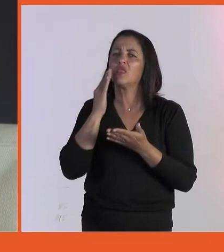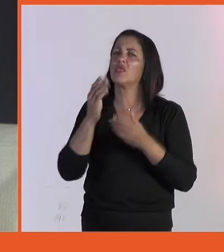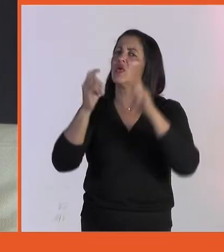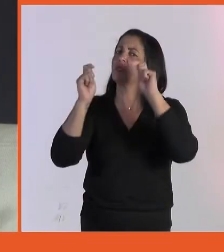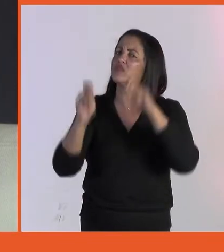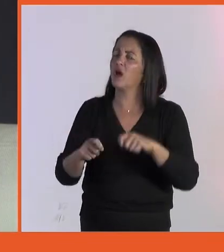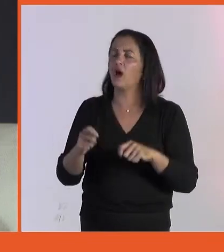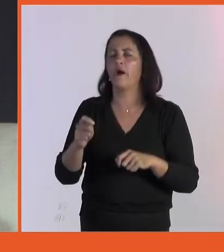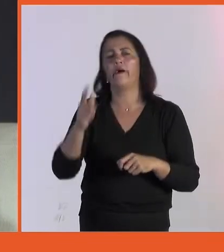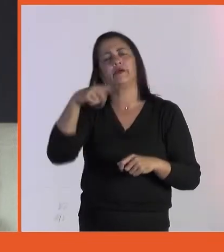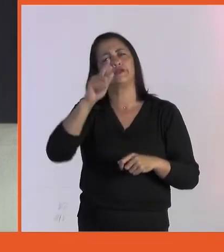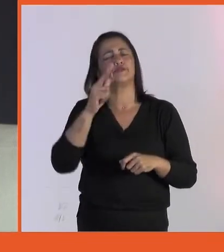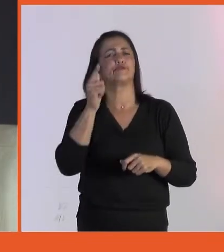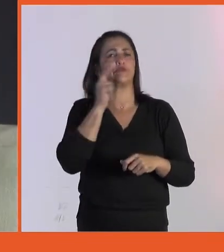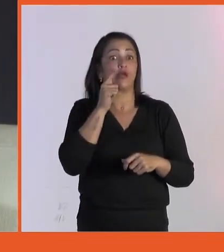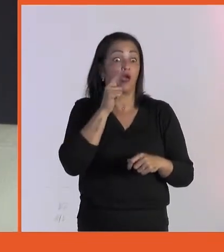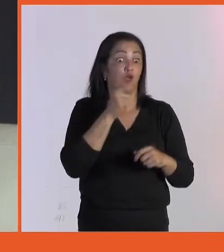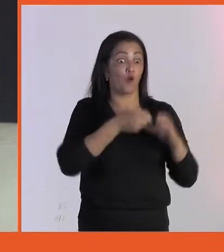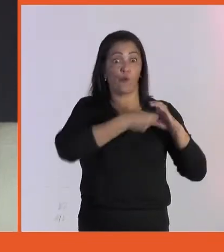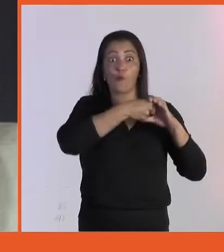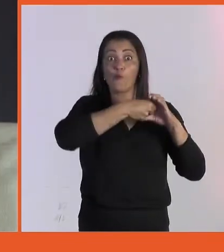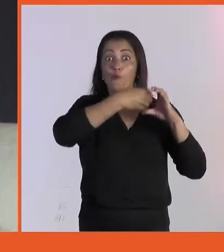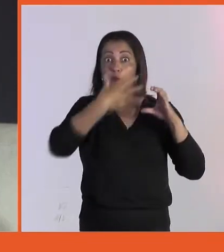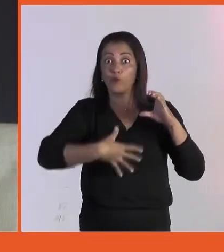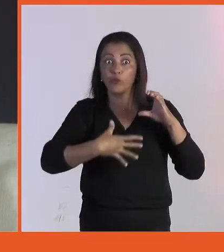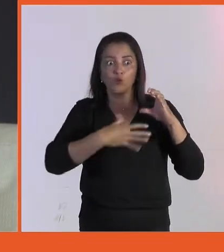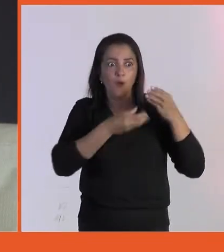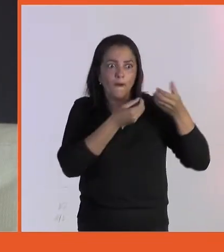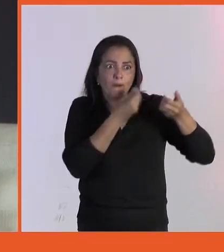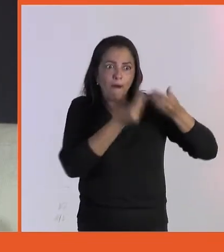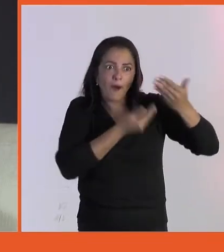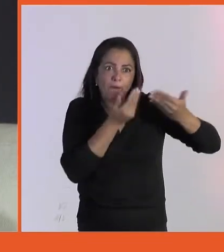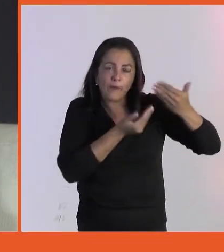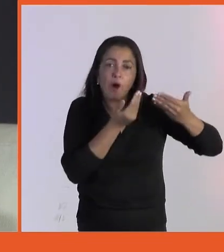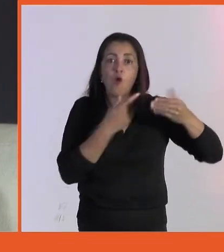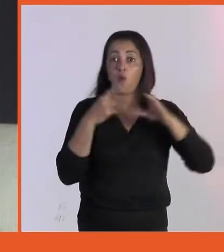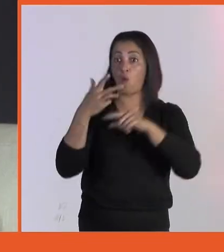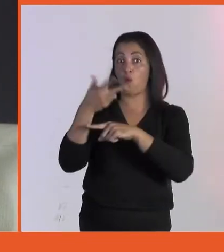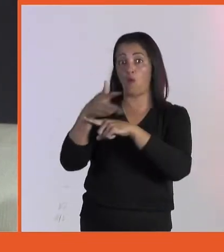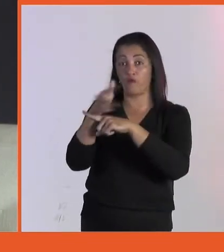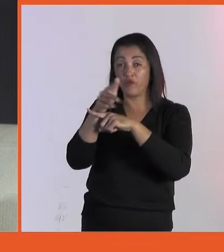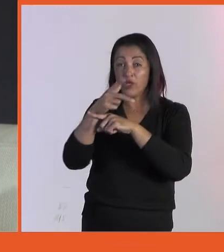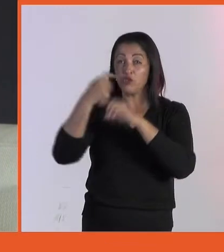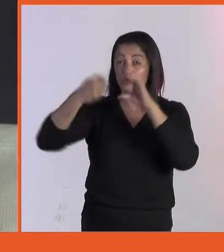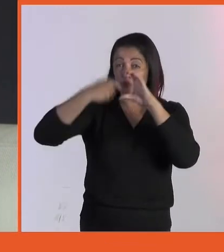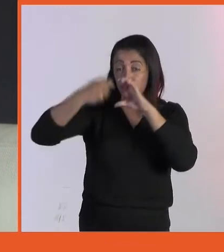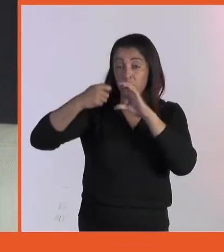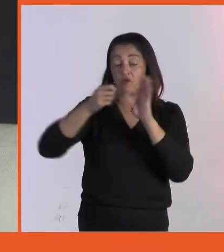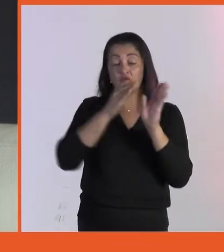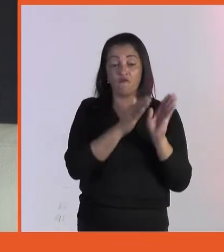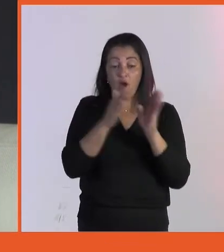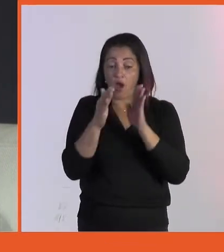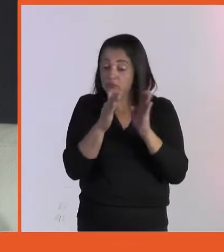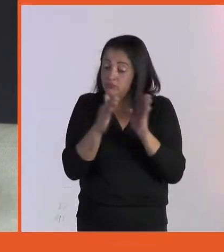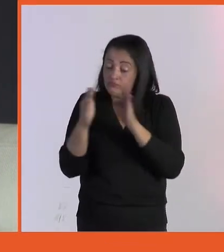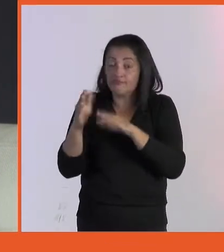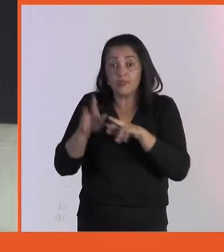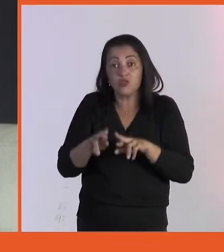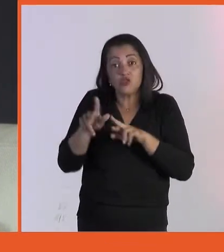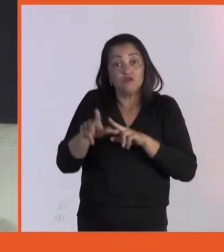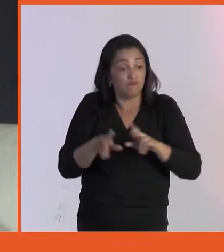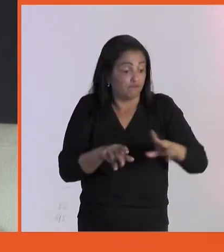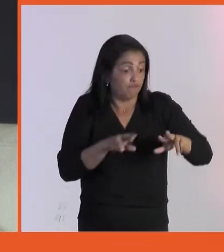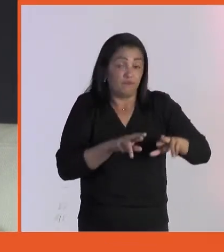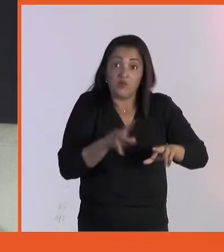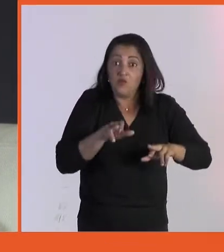formatos de conteúdo, outros vídeos, quadros diferentes, que o nosso canal, ele tem muitos quadros diferentes, né? A gente percebeu